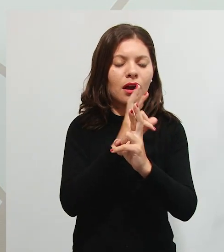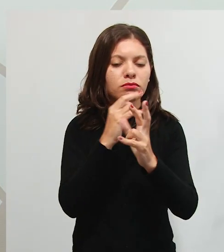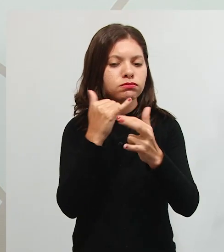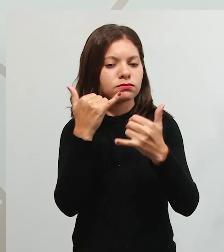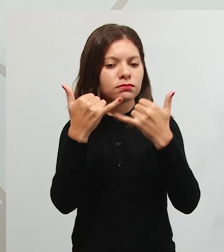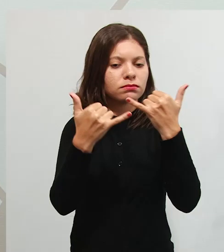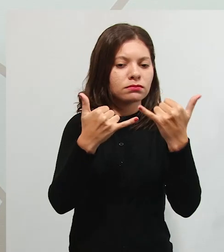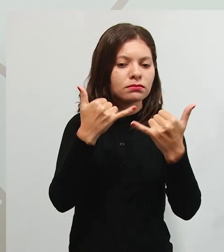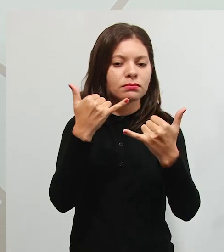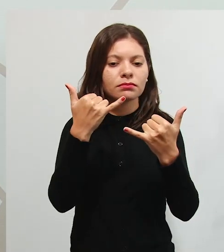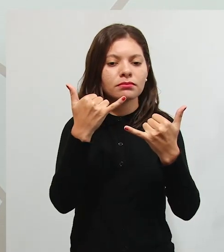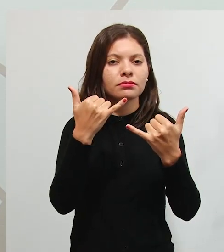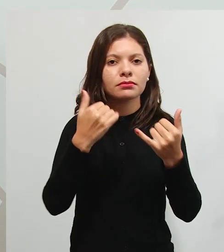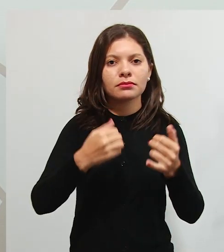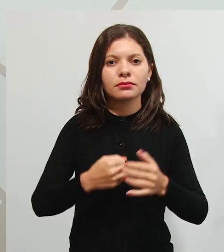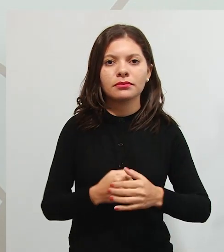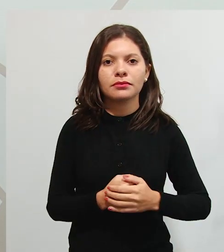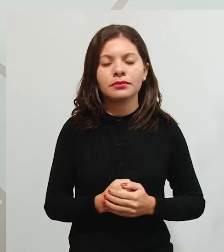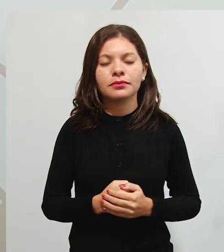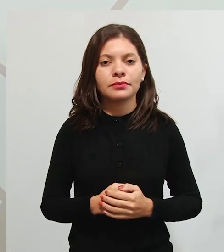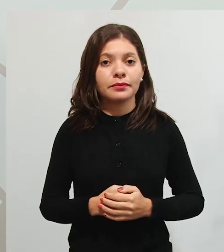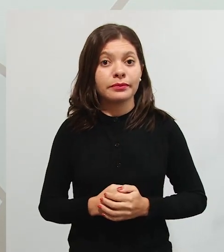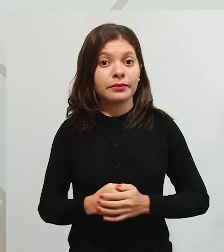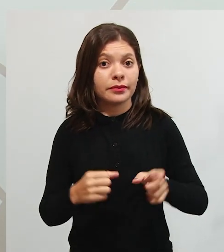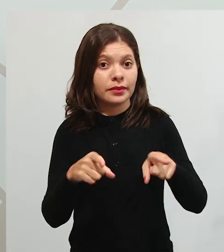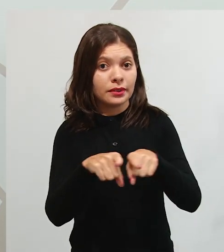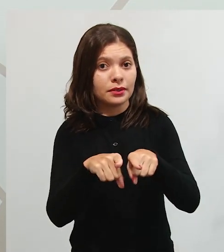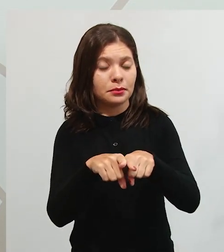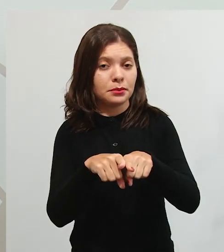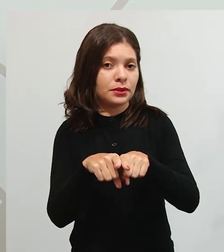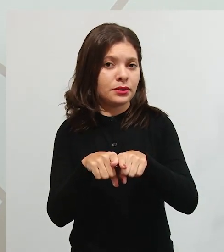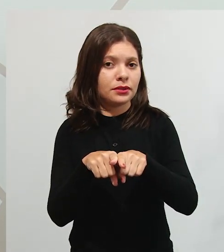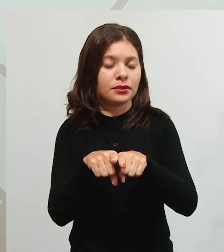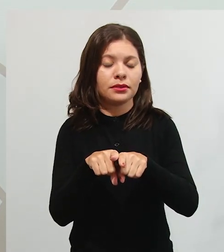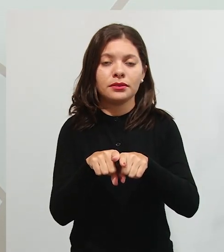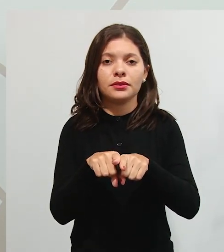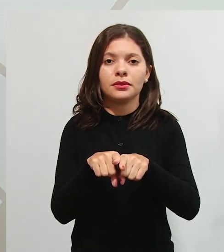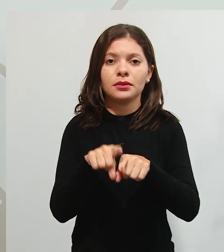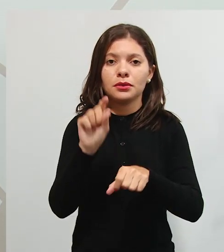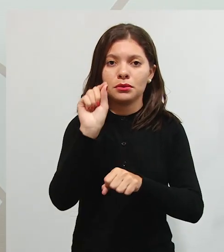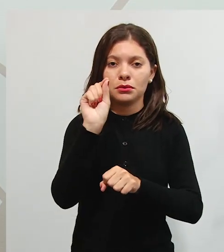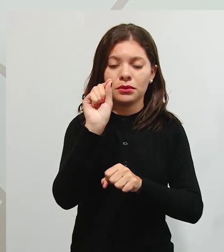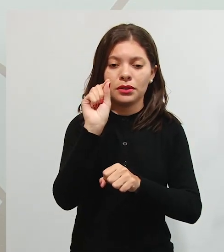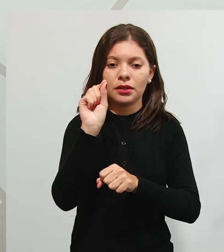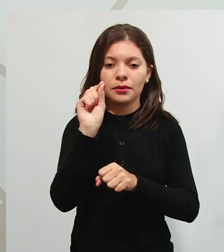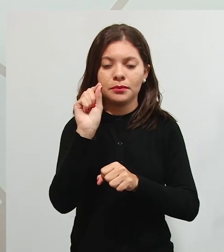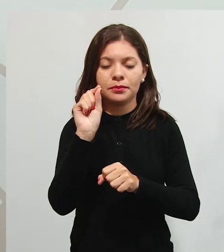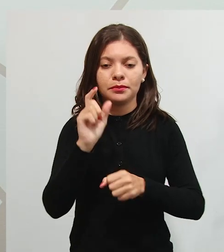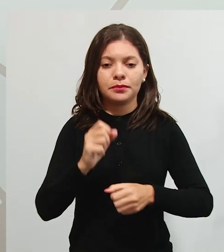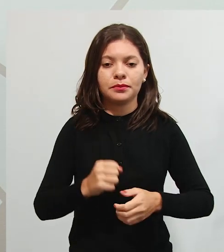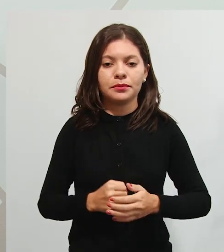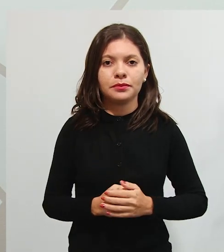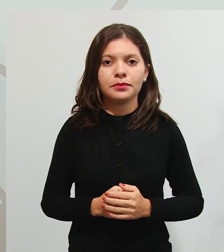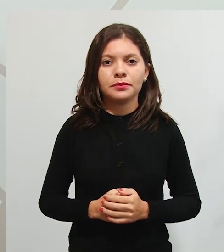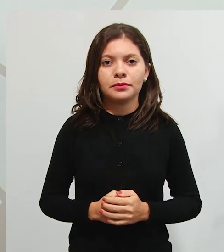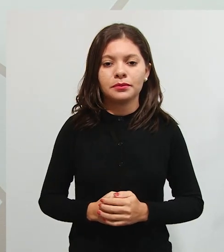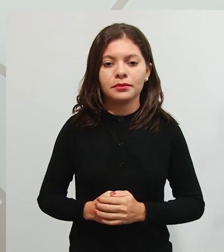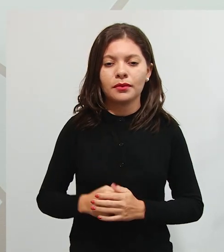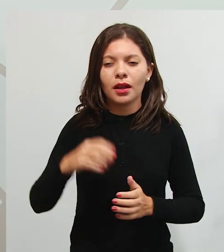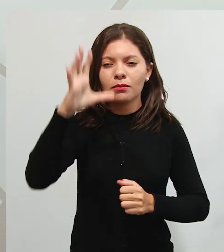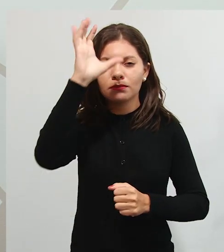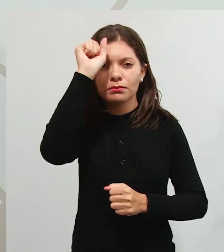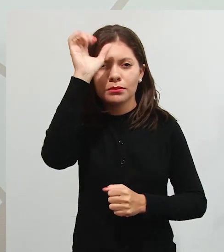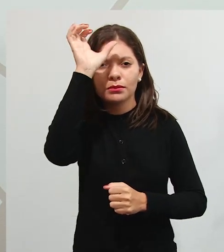à ludicidade e, ao mesmo tempo, ela traz uma implicação no sentido